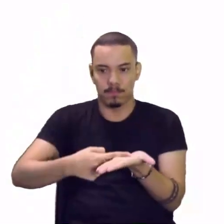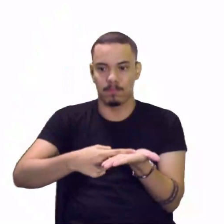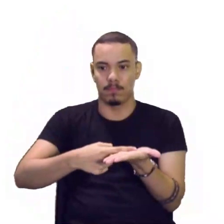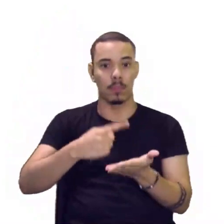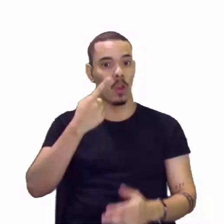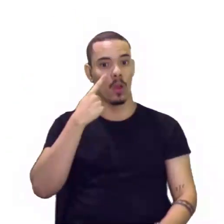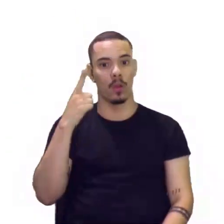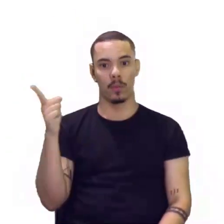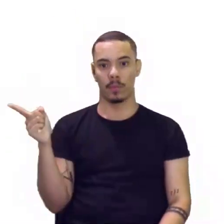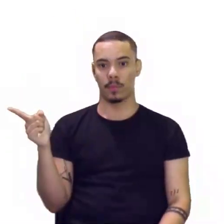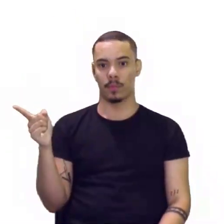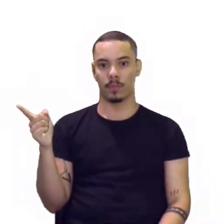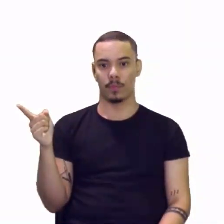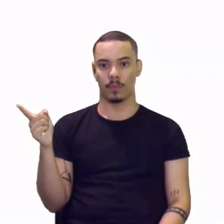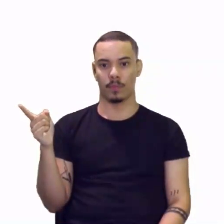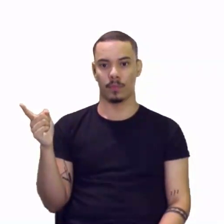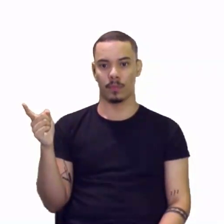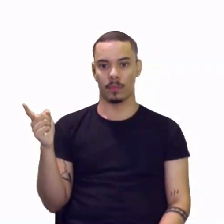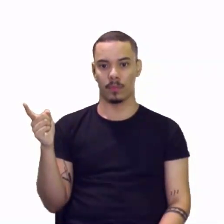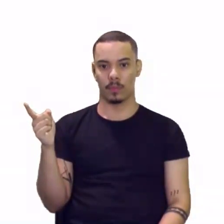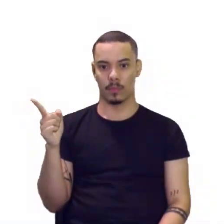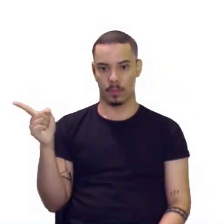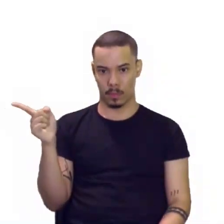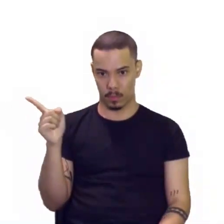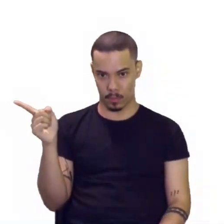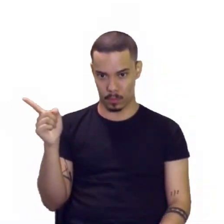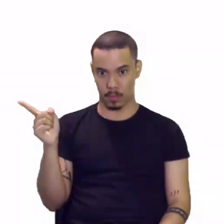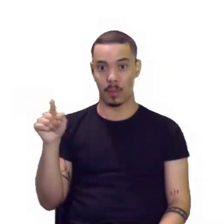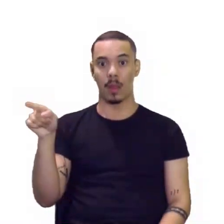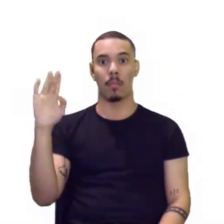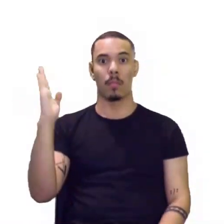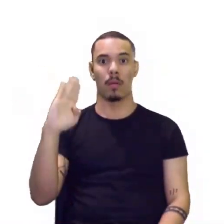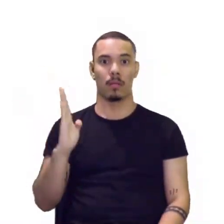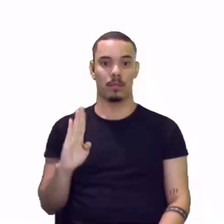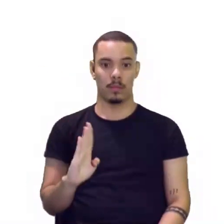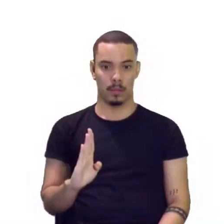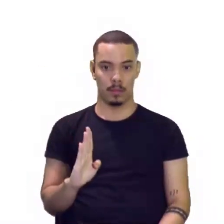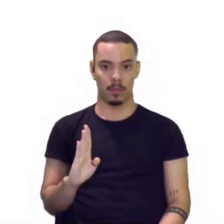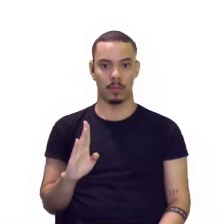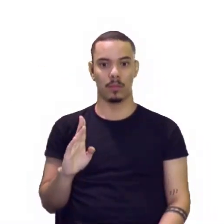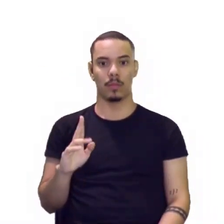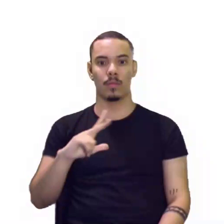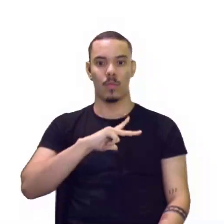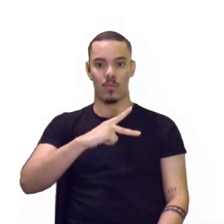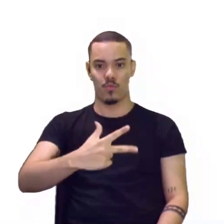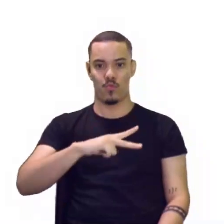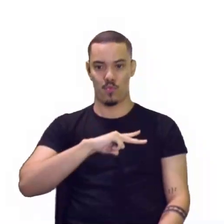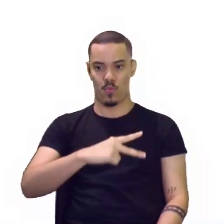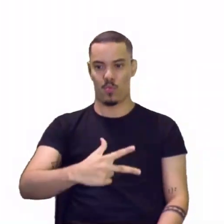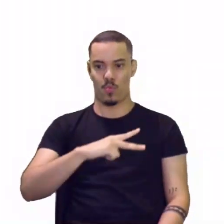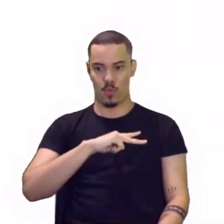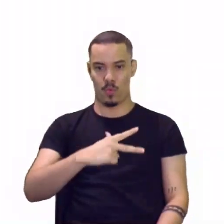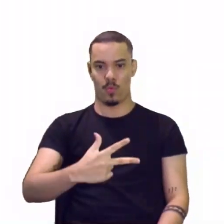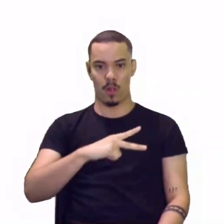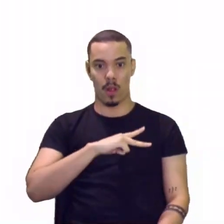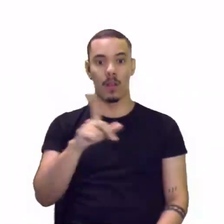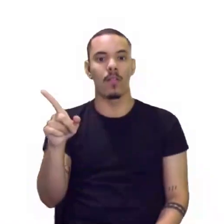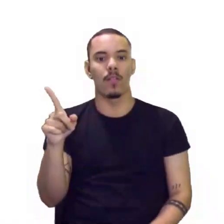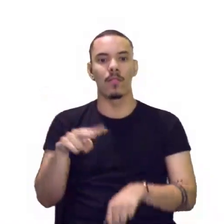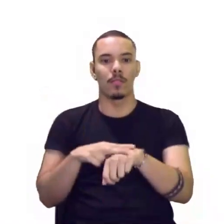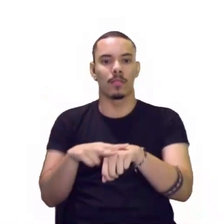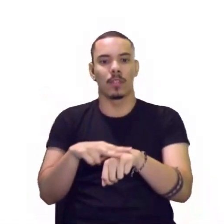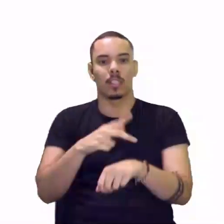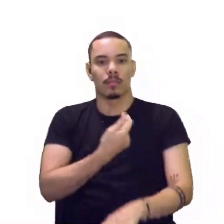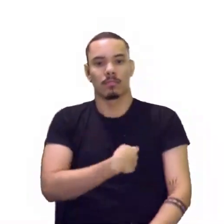mais a leste, era o território lá do Brasil. Que era de Portugal, né? De Portugal, né? E a parte verde,